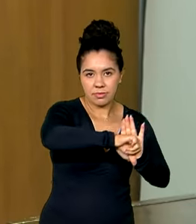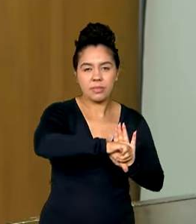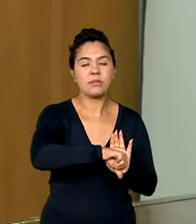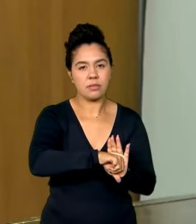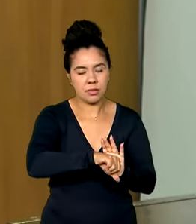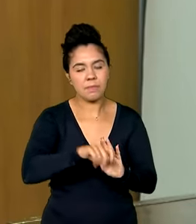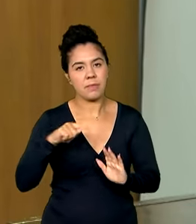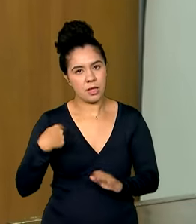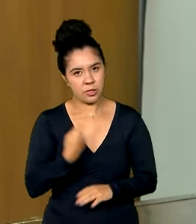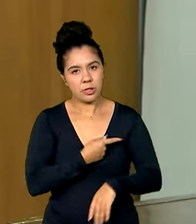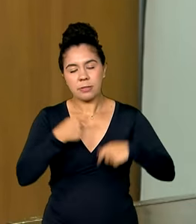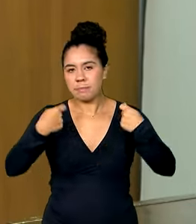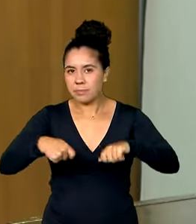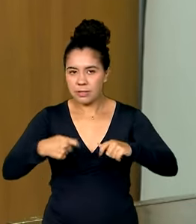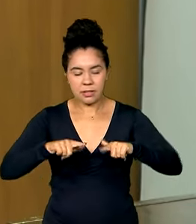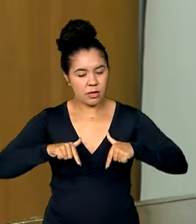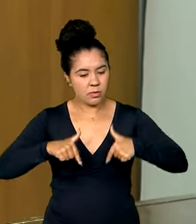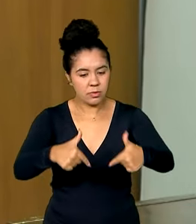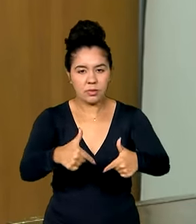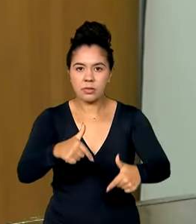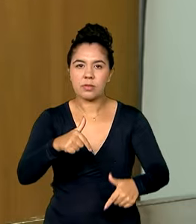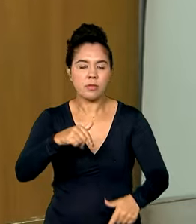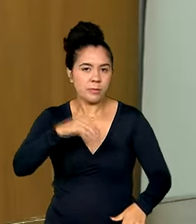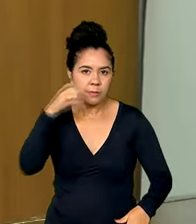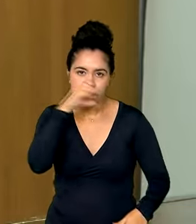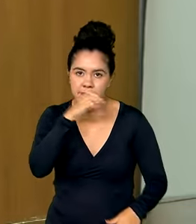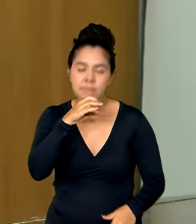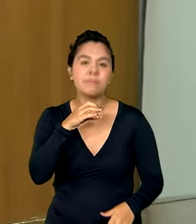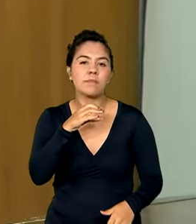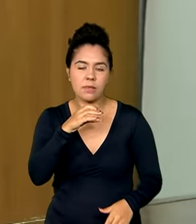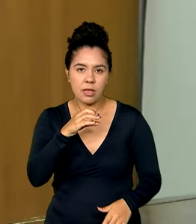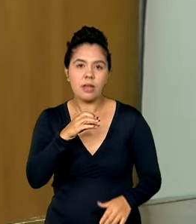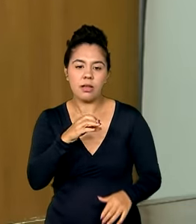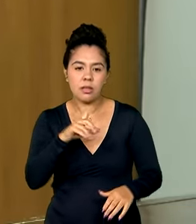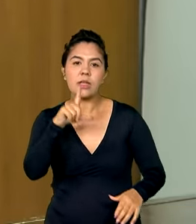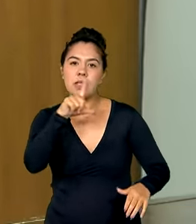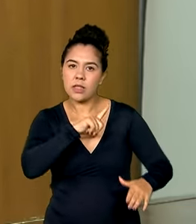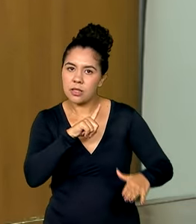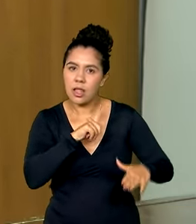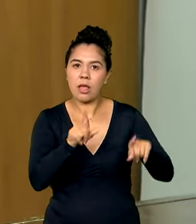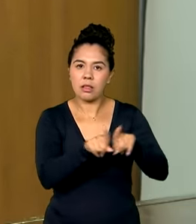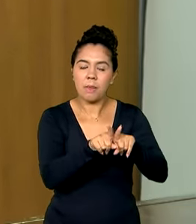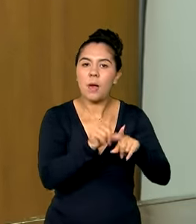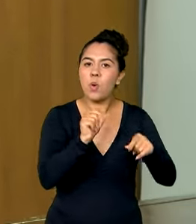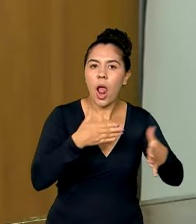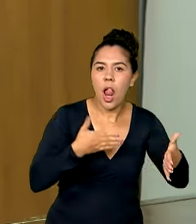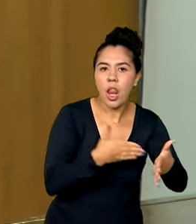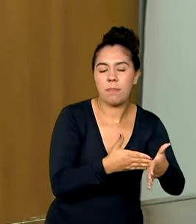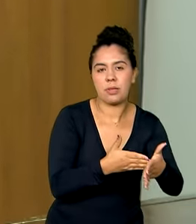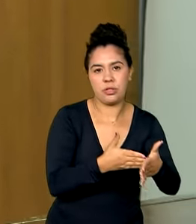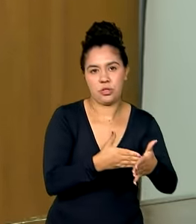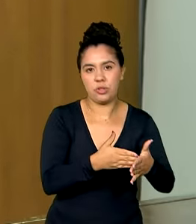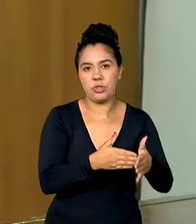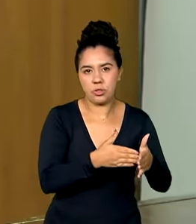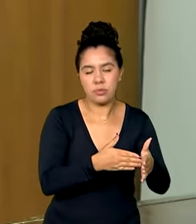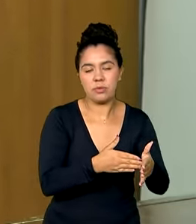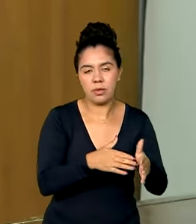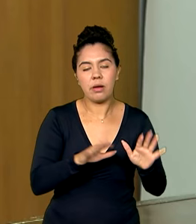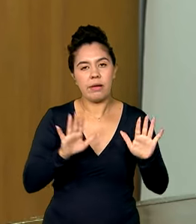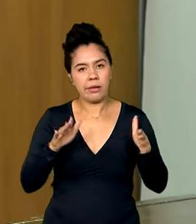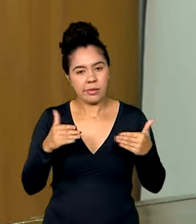acho que a gente tem que agir com o máximo rigor, sabendo do tênue limite entre uma coisa e outra,